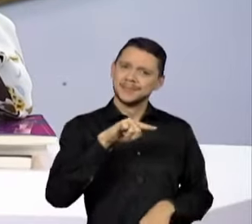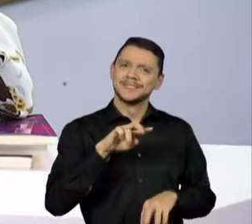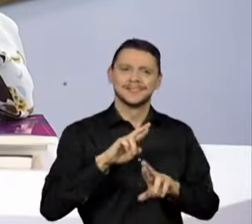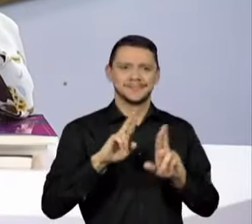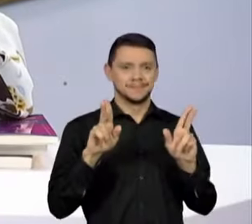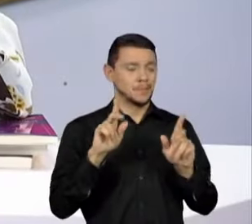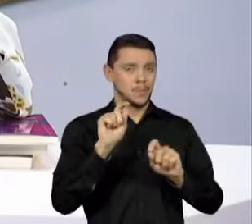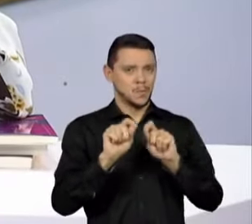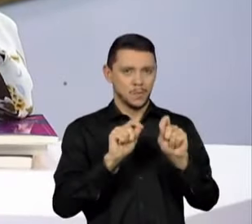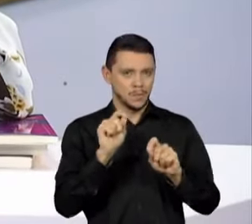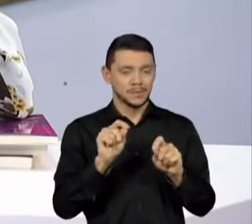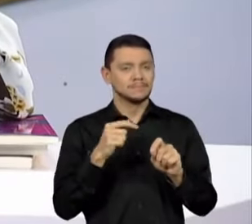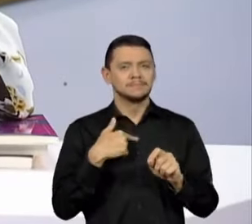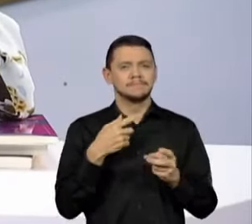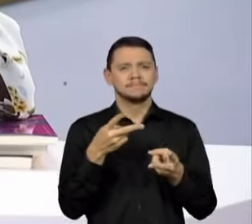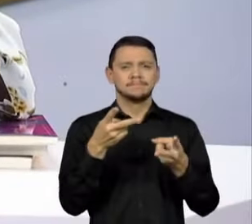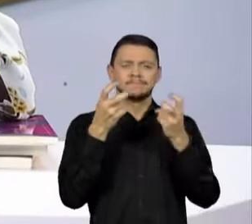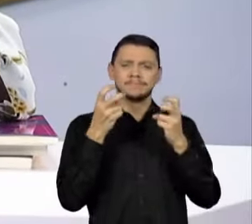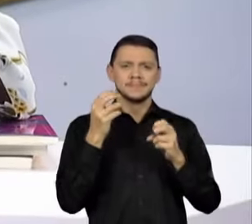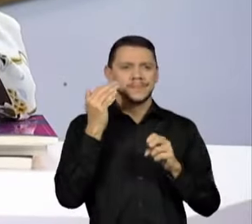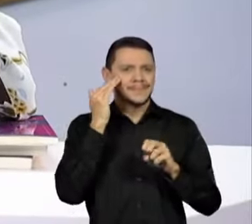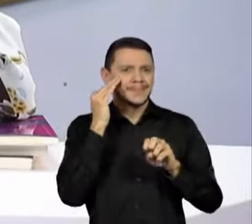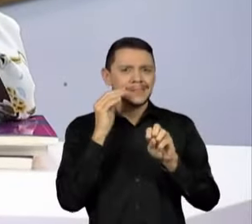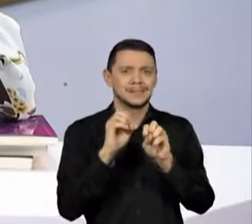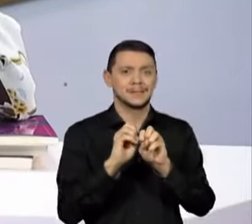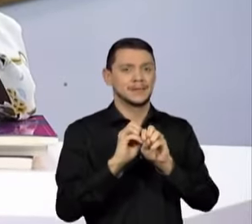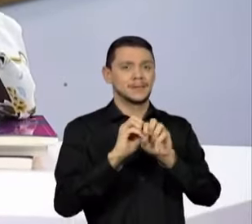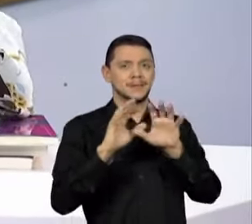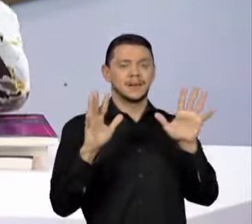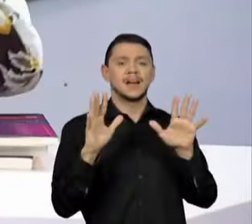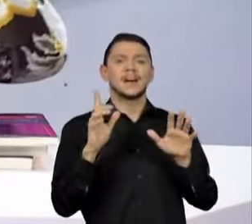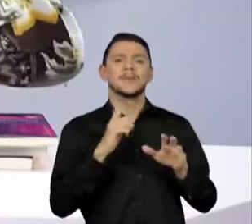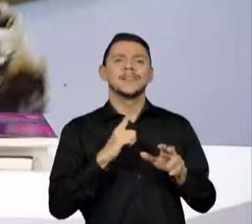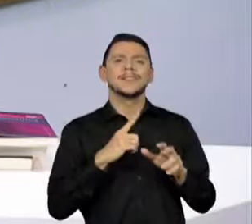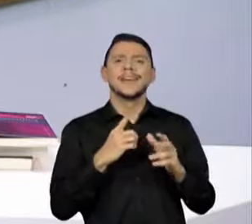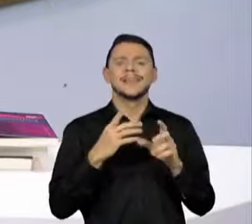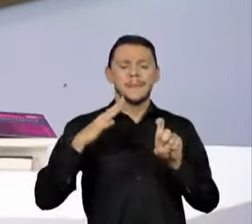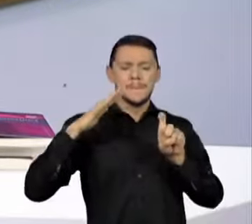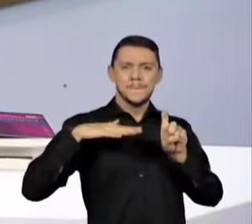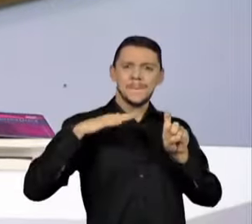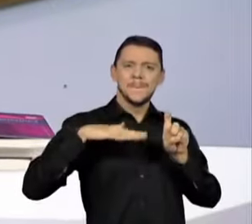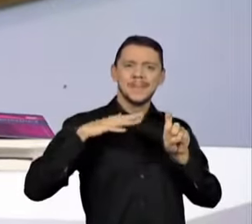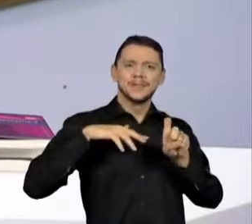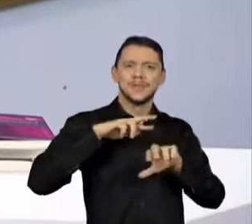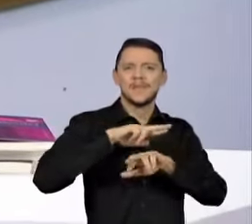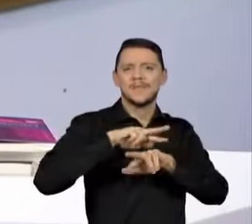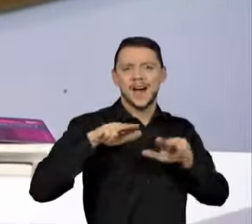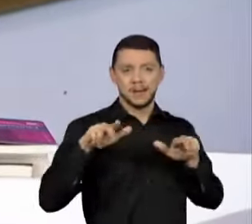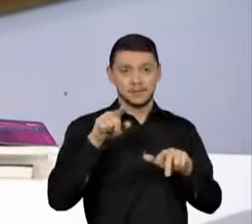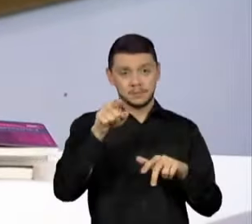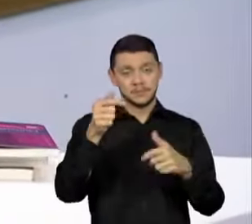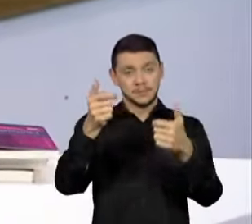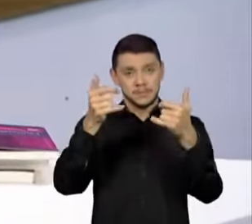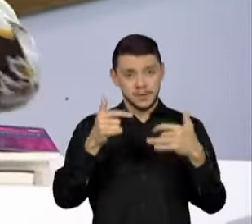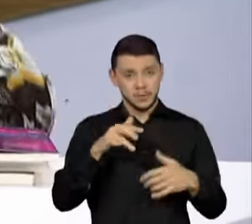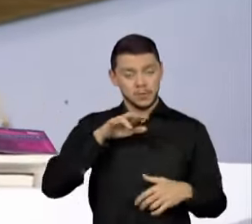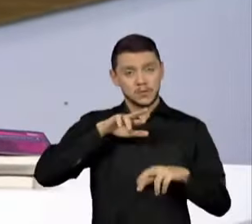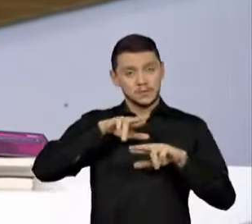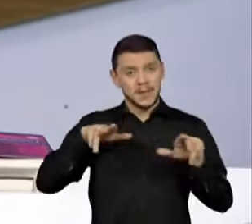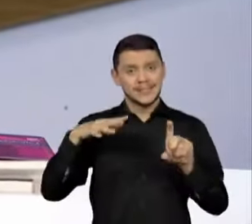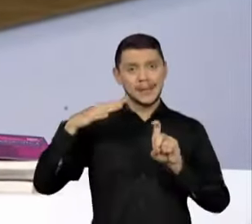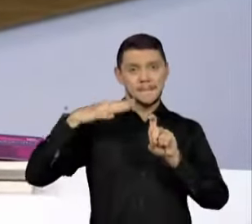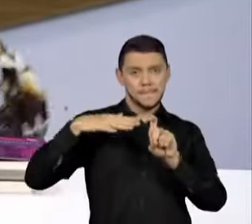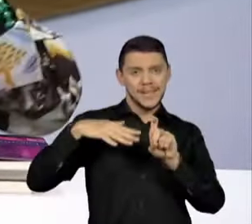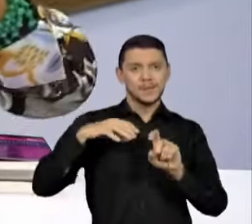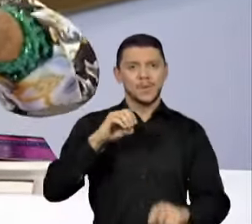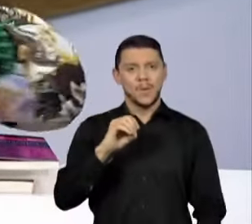com a clareza fundamentada nos nossos mitos. Você falou da diferença dos mitos ocidentais, não